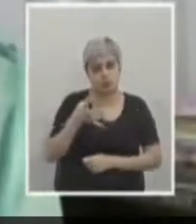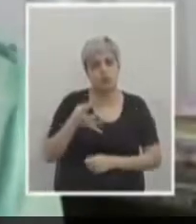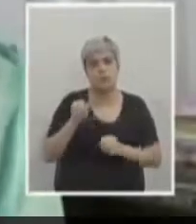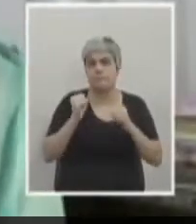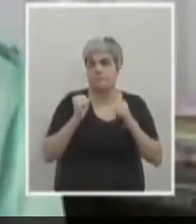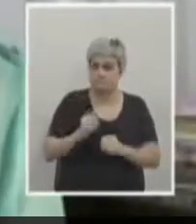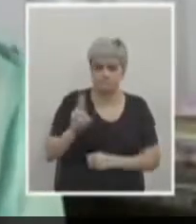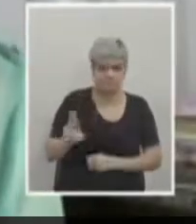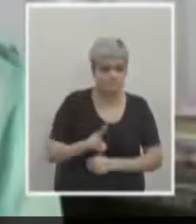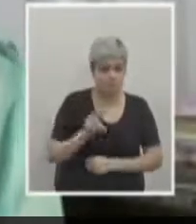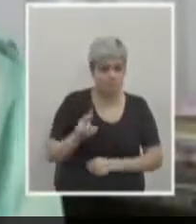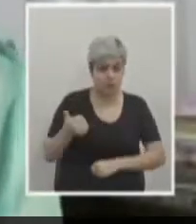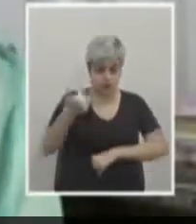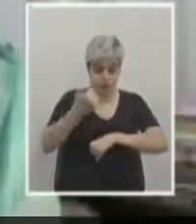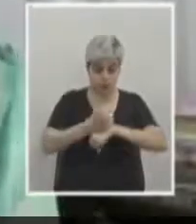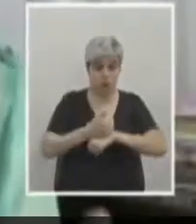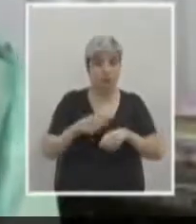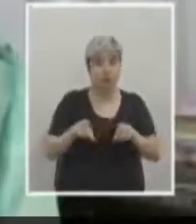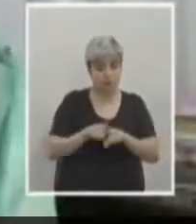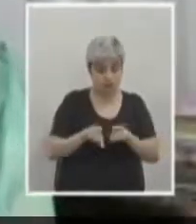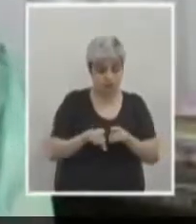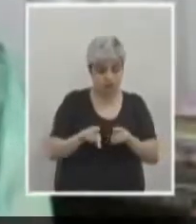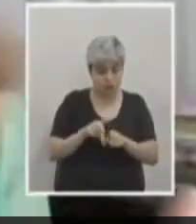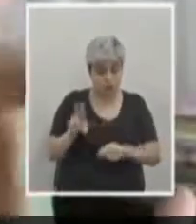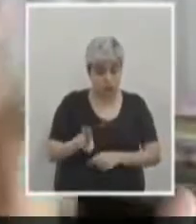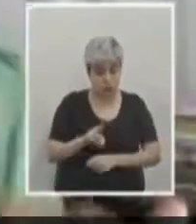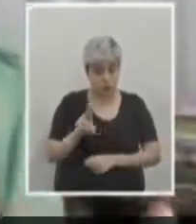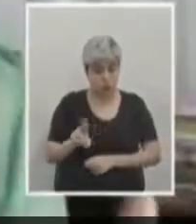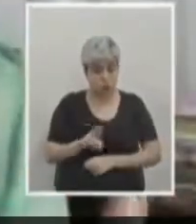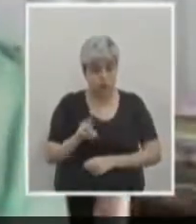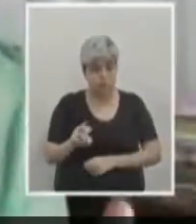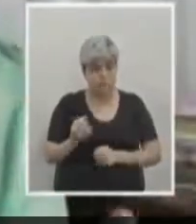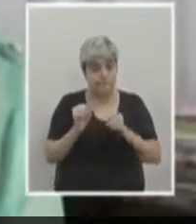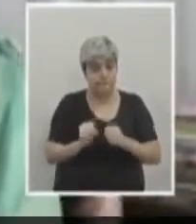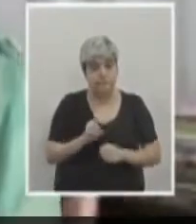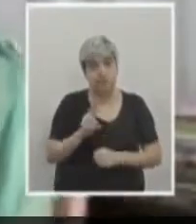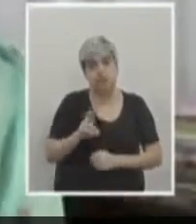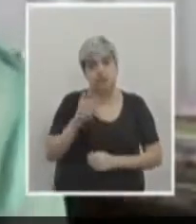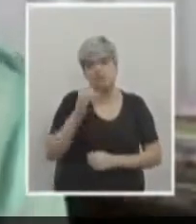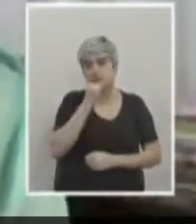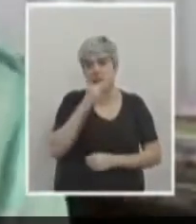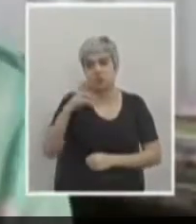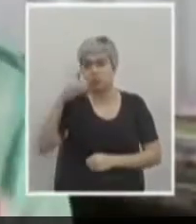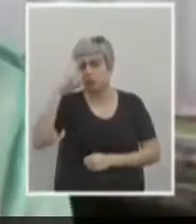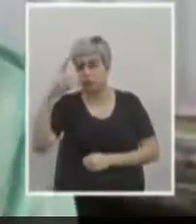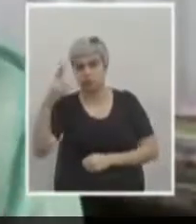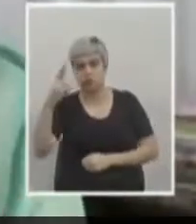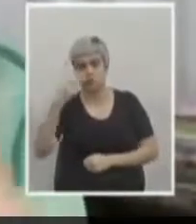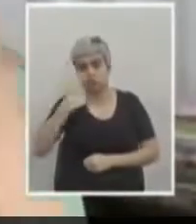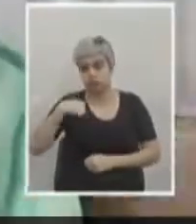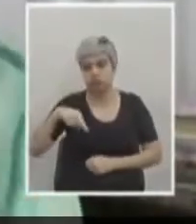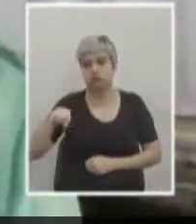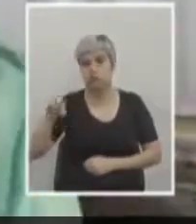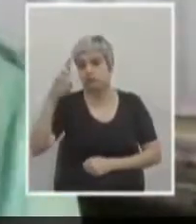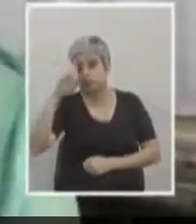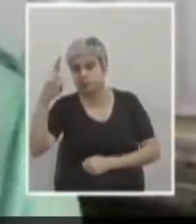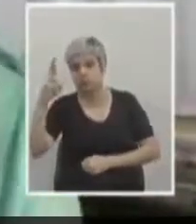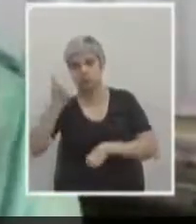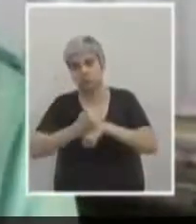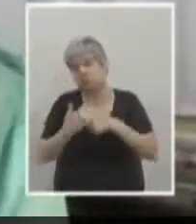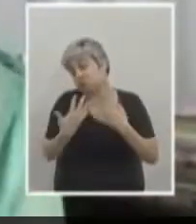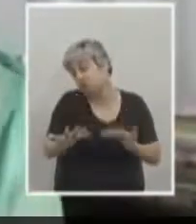de substituição, assim como usa-se um código de substituição quando eu vou para a direção da escola, por exemplo. Quando eu vou para a eventualidade, não, que